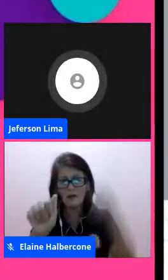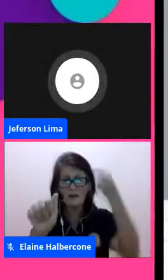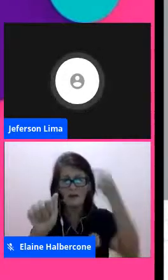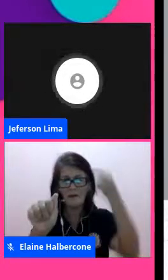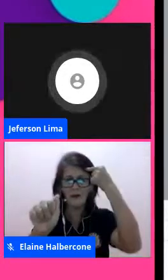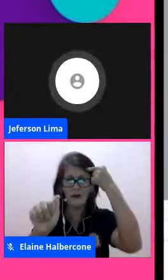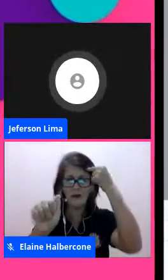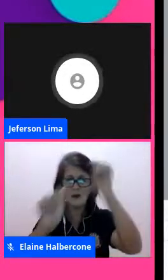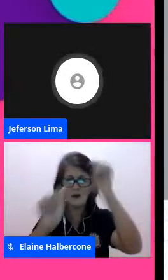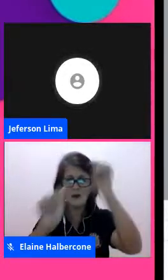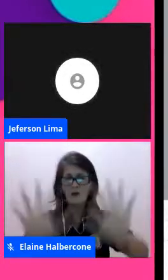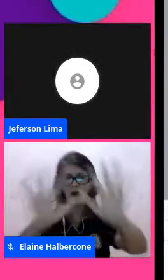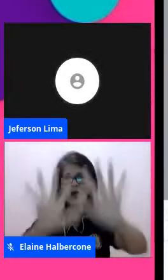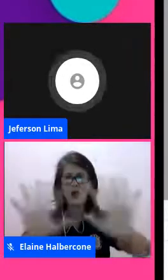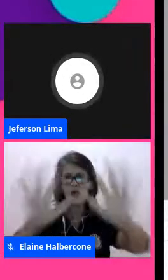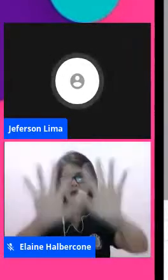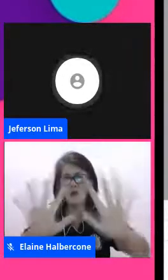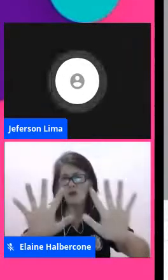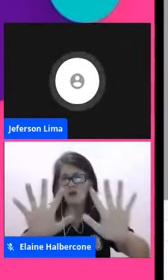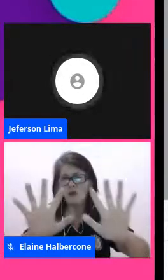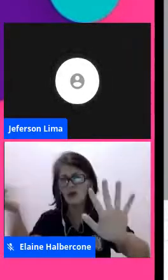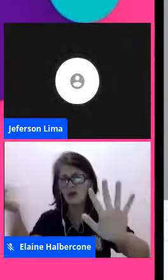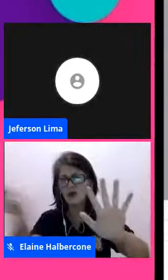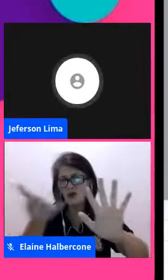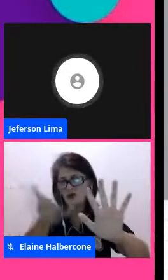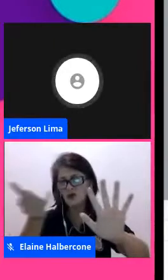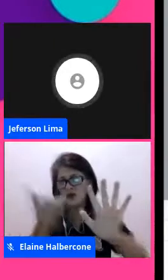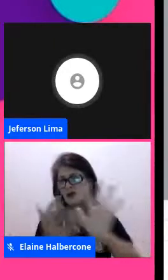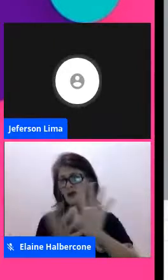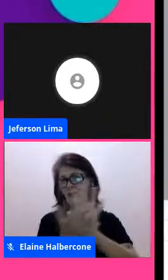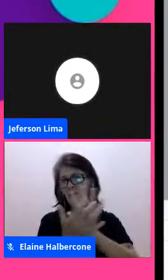dados que ele seja feito dessa mesma forma. Então a gente tem um dado